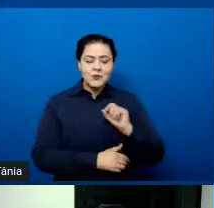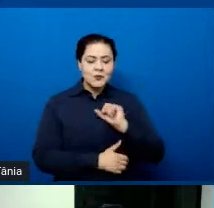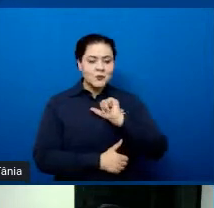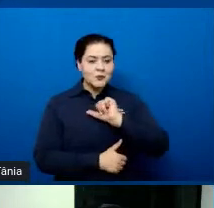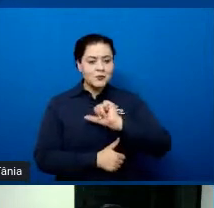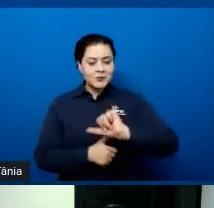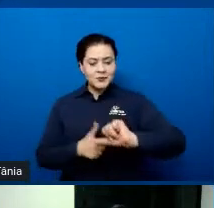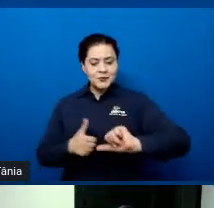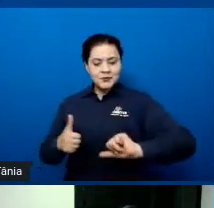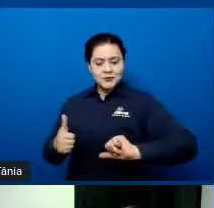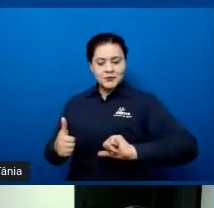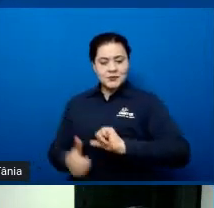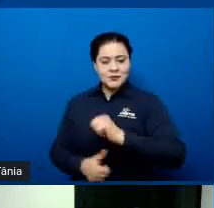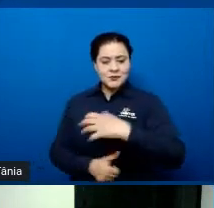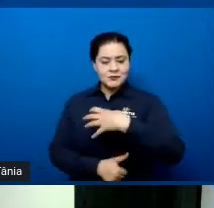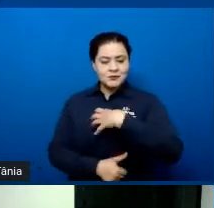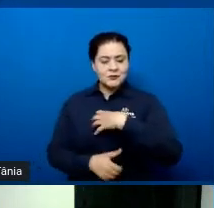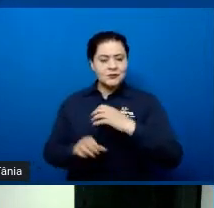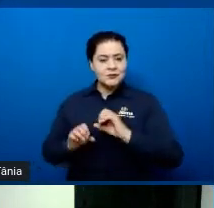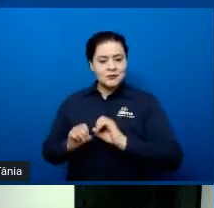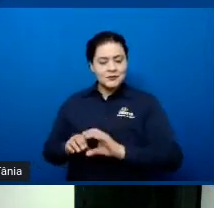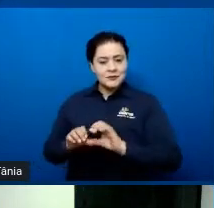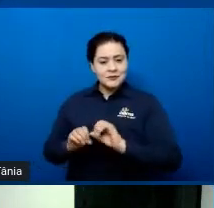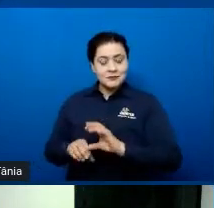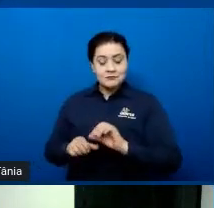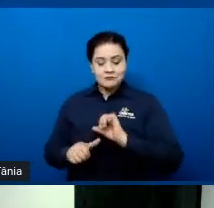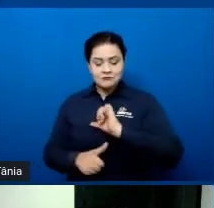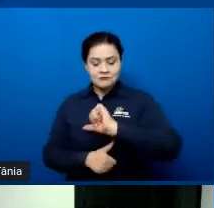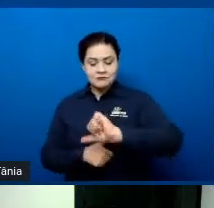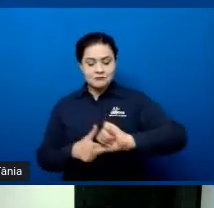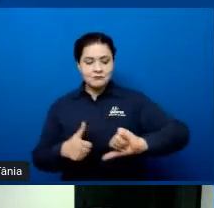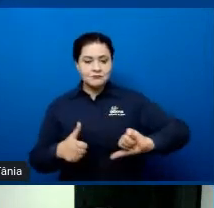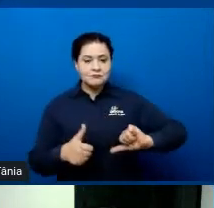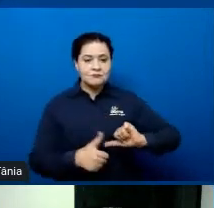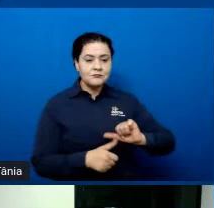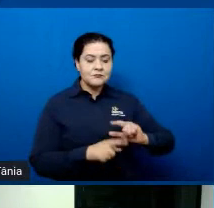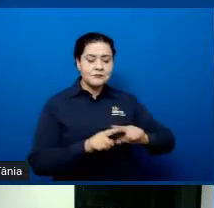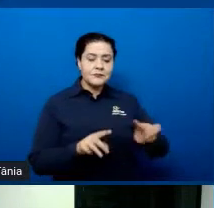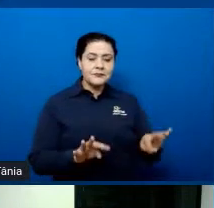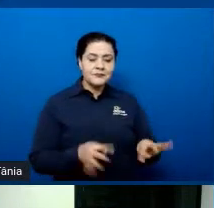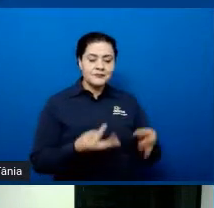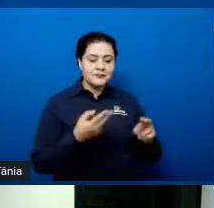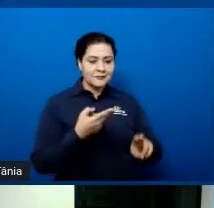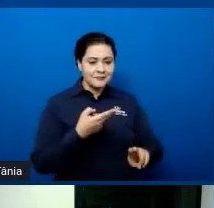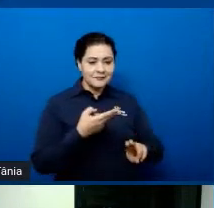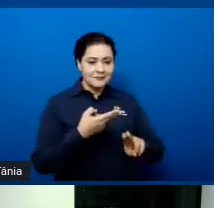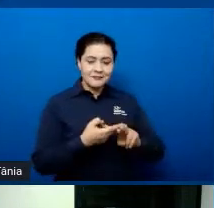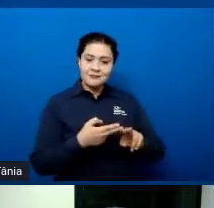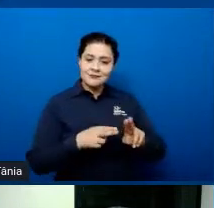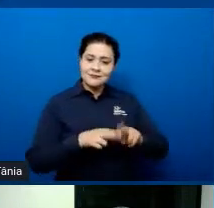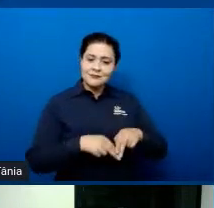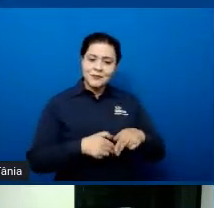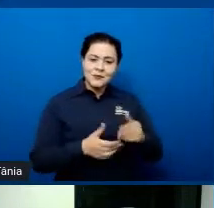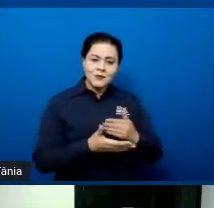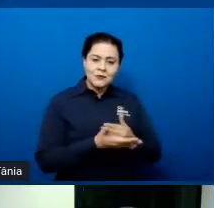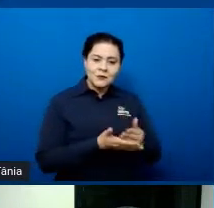transformar naquele modo de ensino deles, né, baseado na tecnologia. E a gente começou a buscar, né, então a primeira coisa que a gente pensou